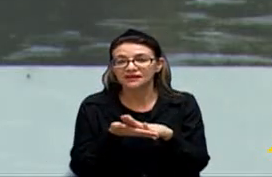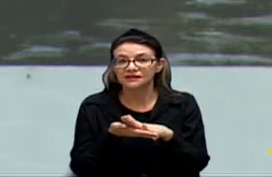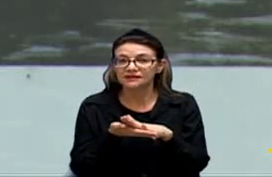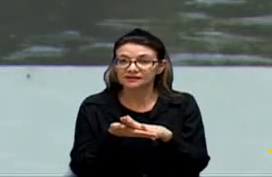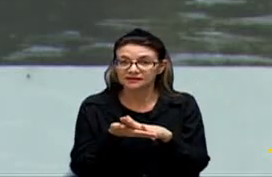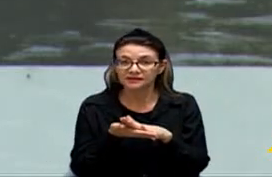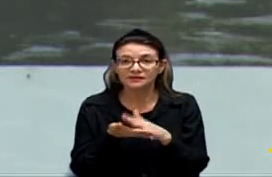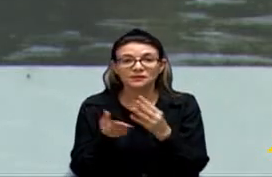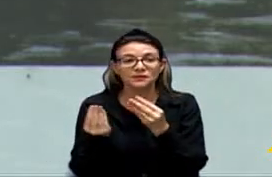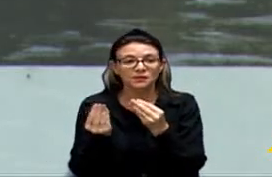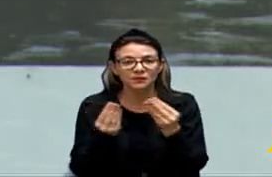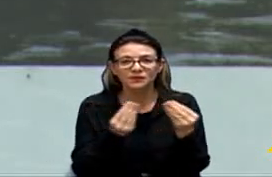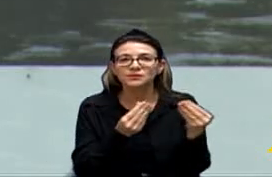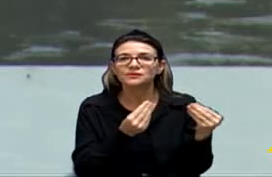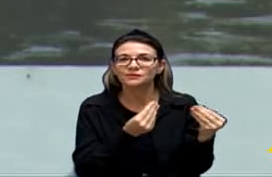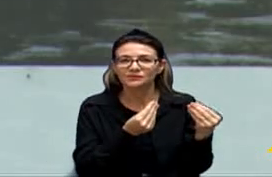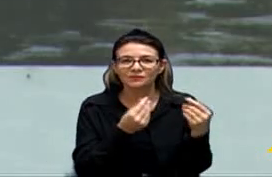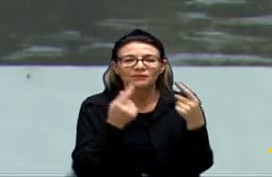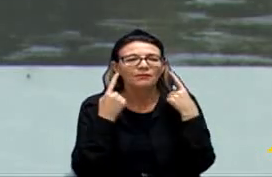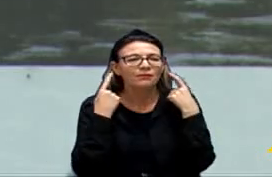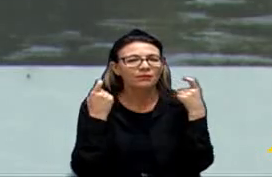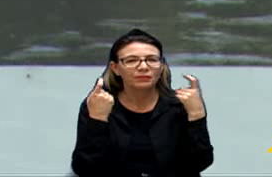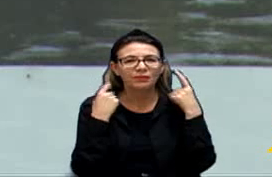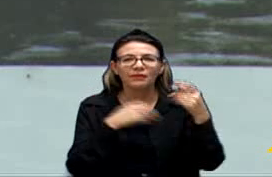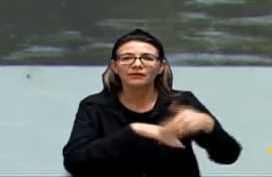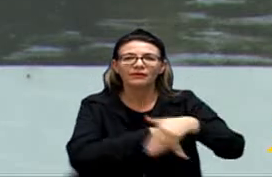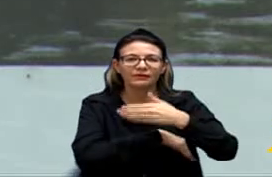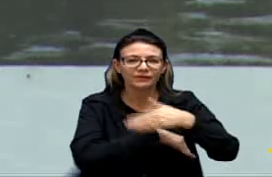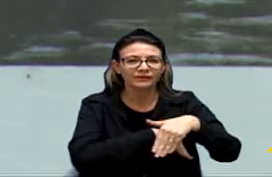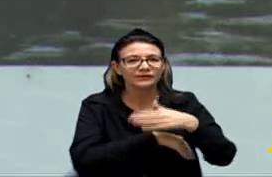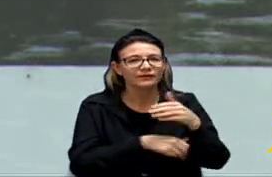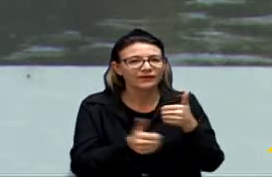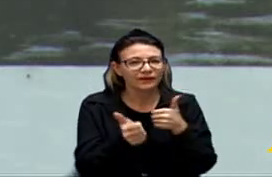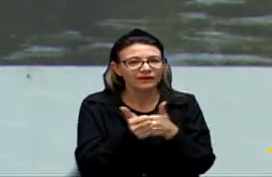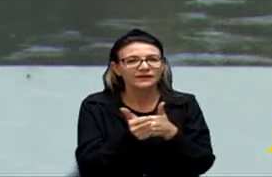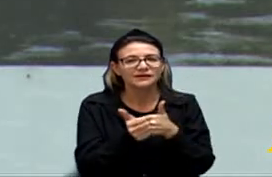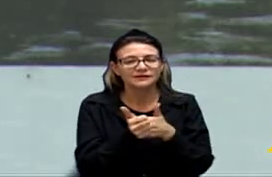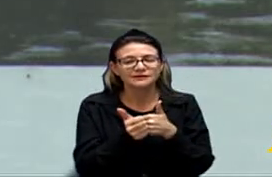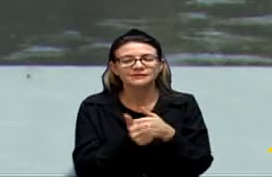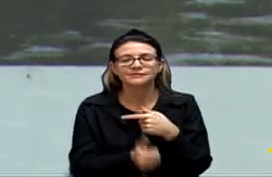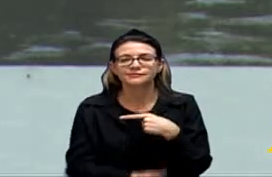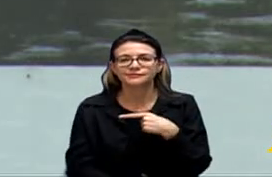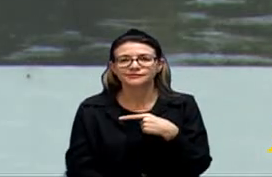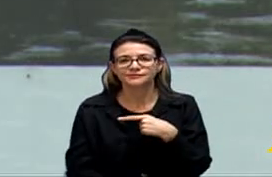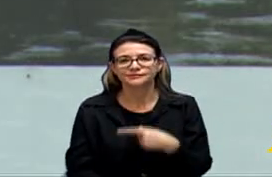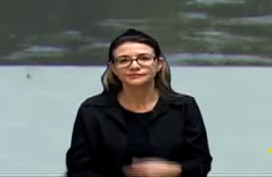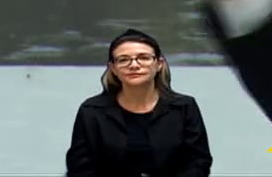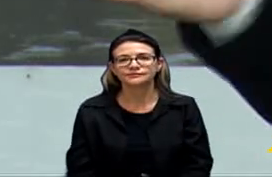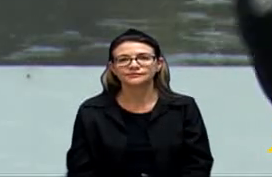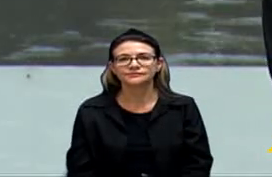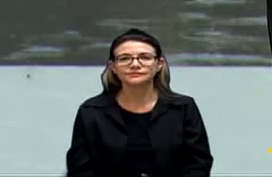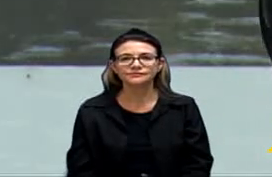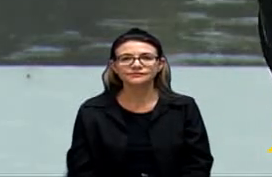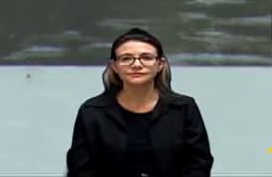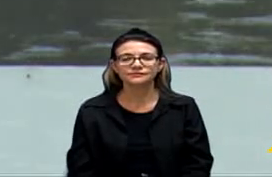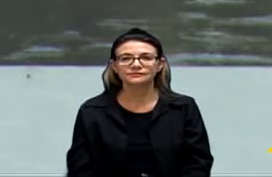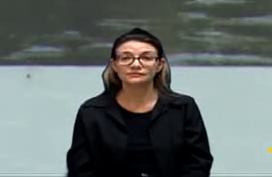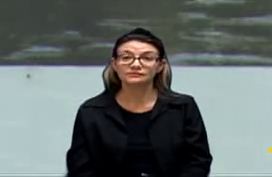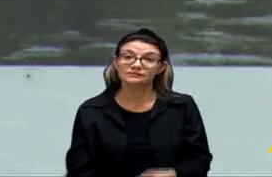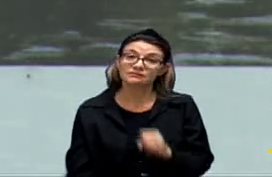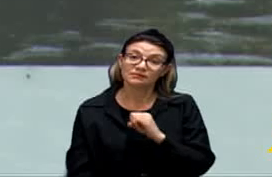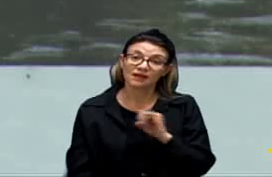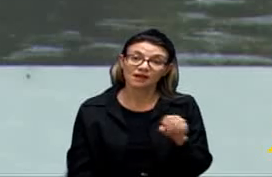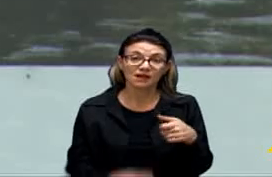prédio por causa do da questão do sobe né Eh Presidente eu vou eu cedo do meu tempo Presidente eu se precisar algum